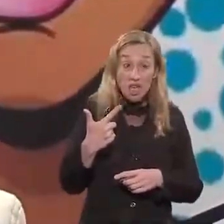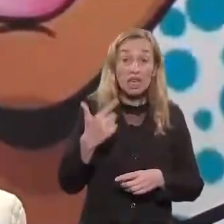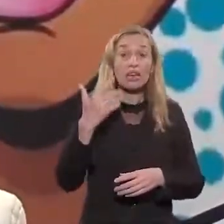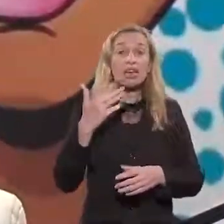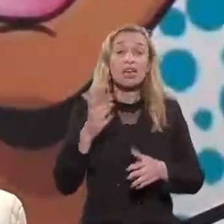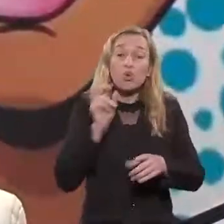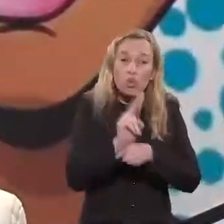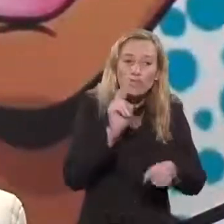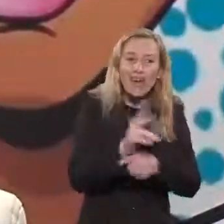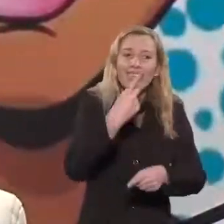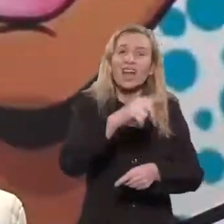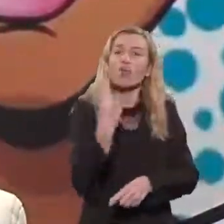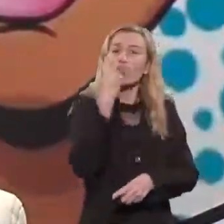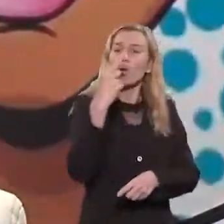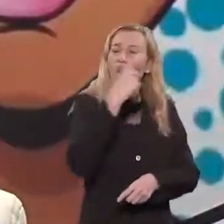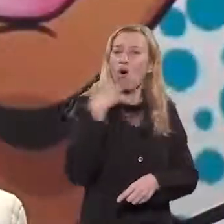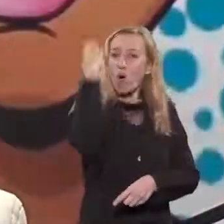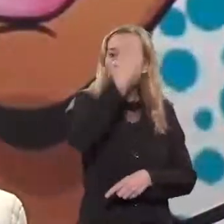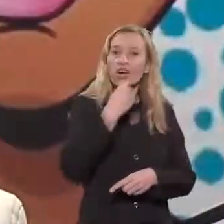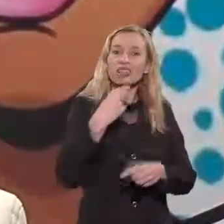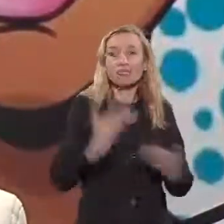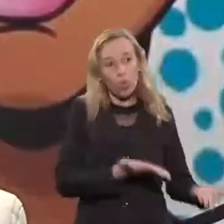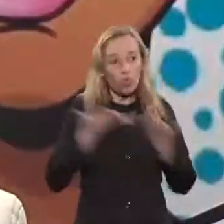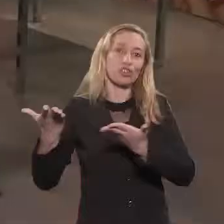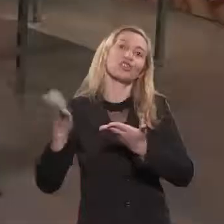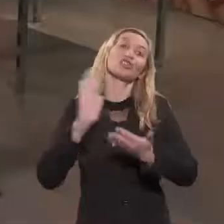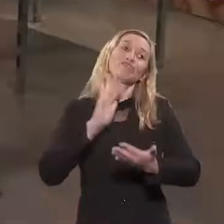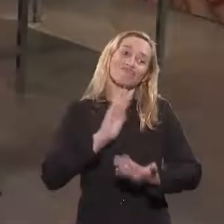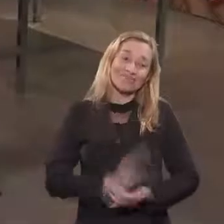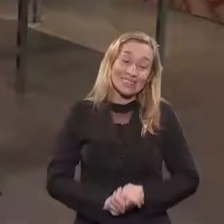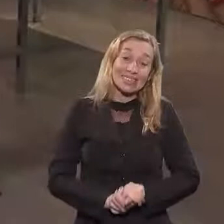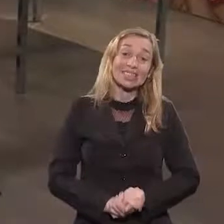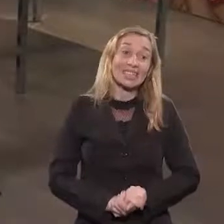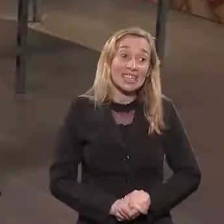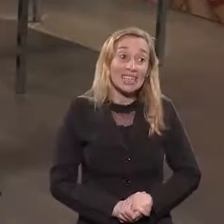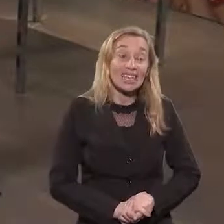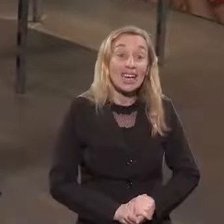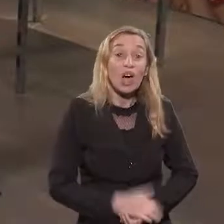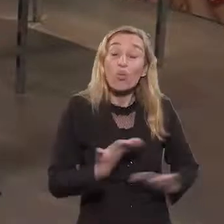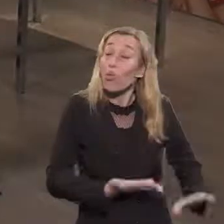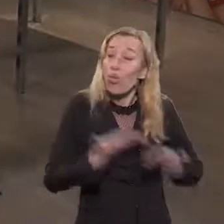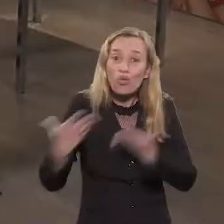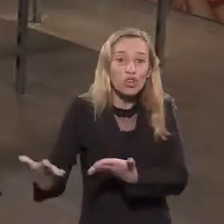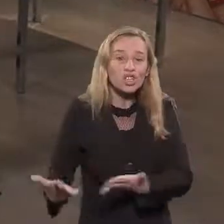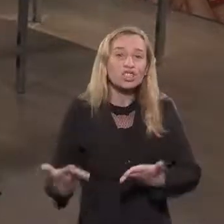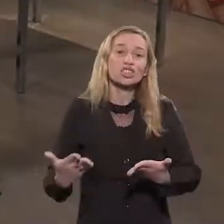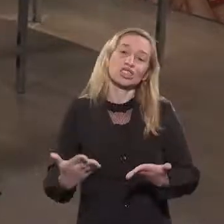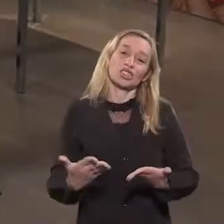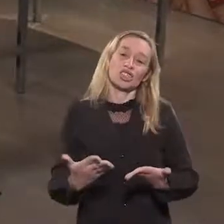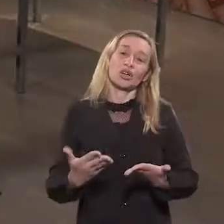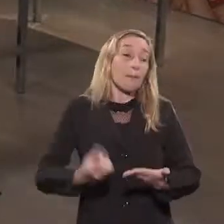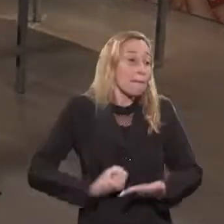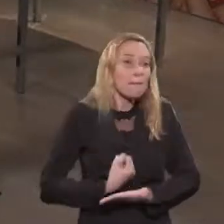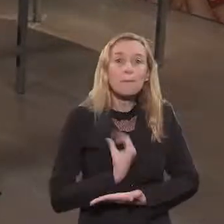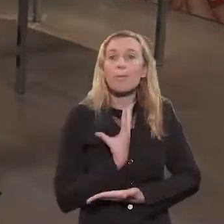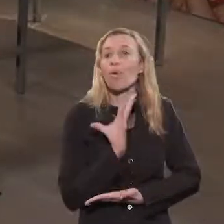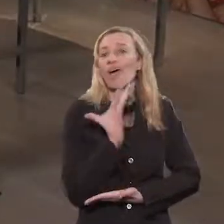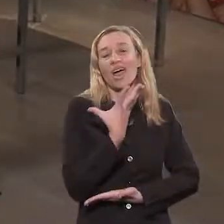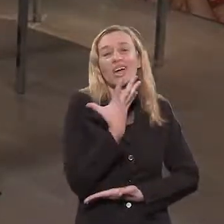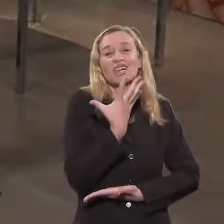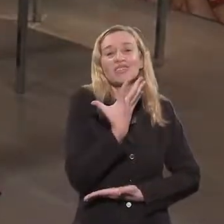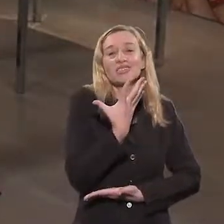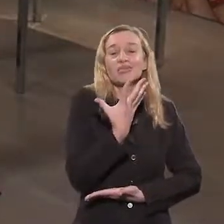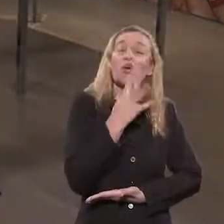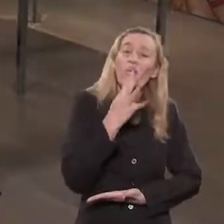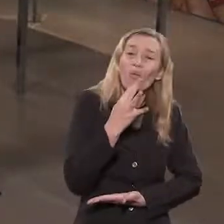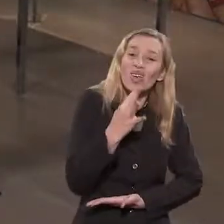respiro, cuidar dela por 1 hora, fica aí o convite, né? Então, isso aqui é um convite justamente poético a que